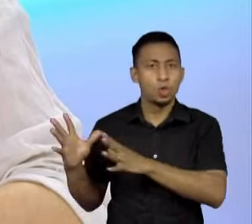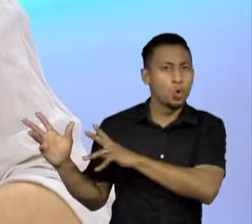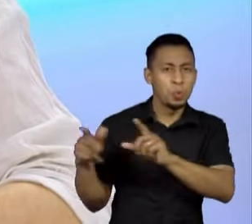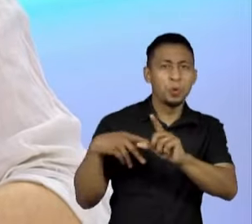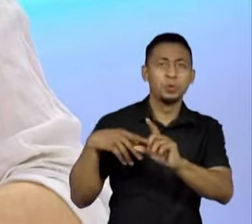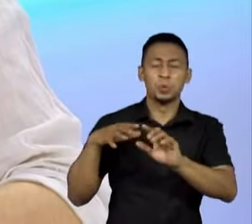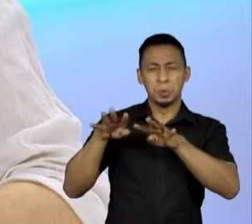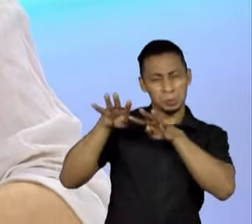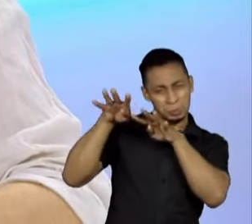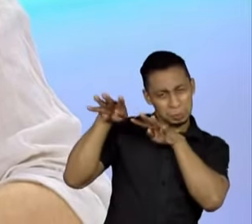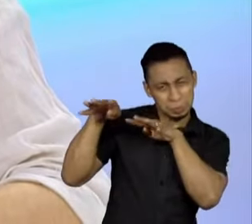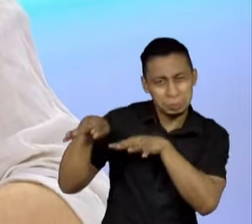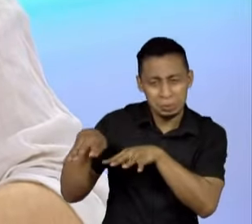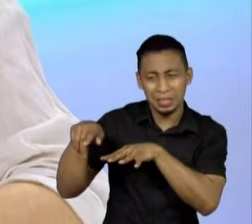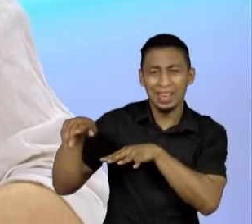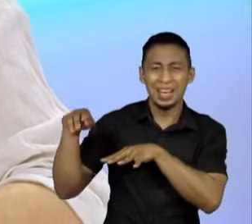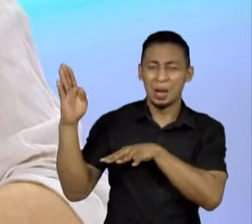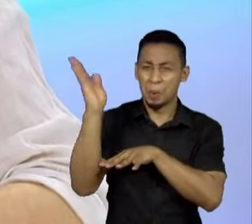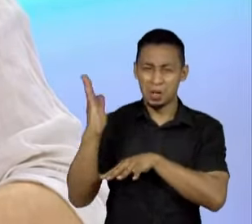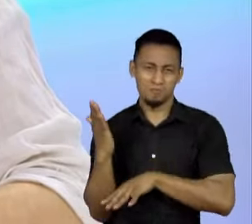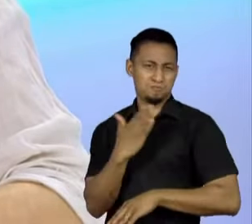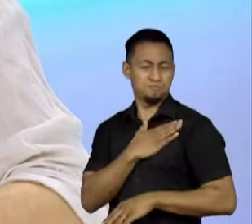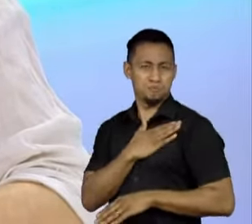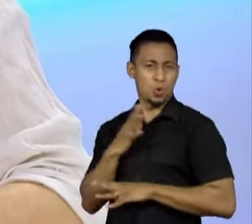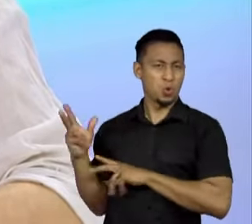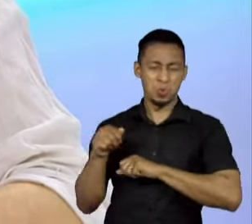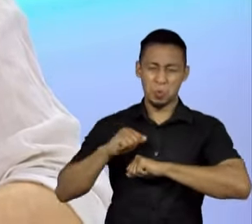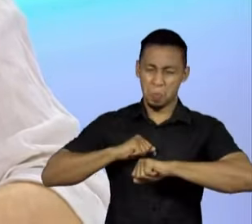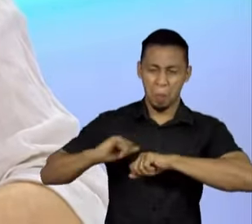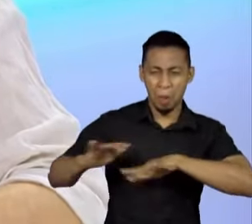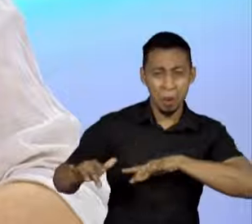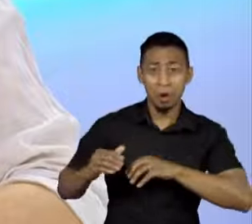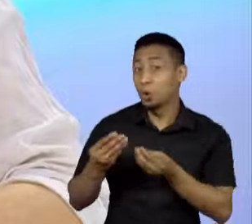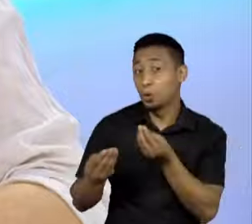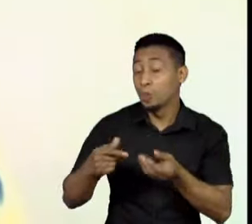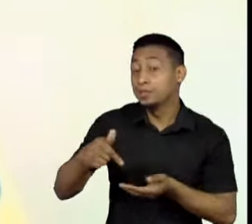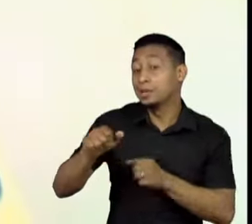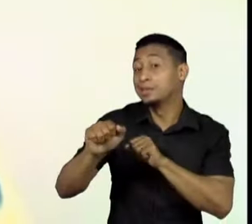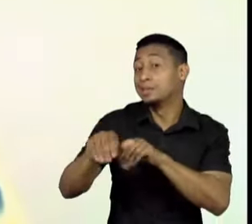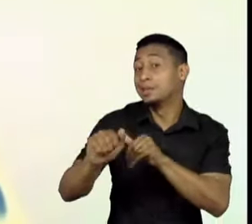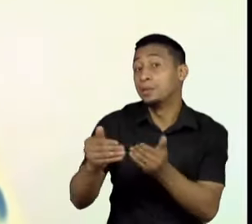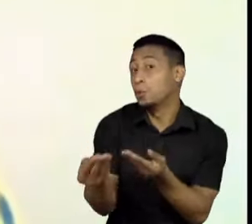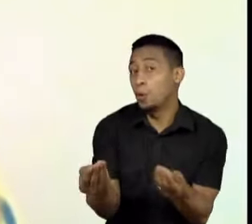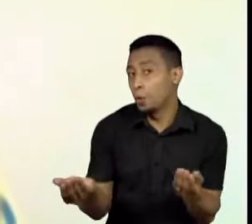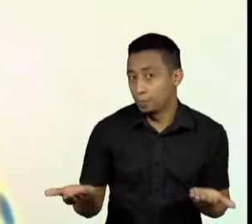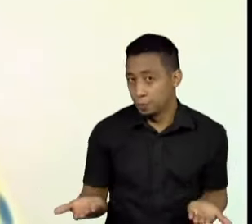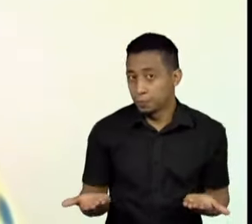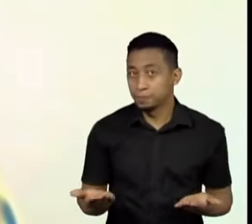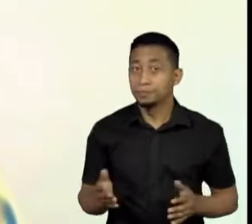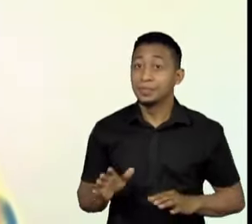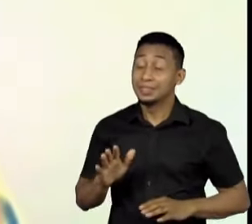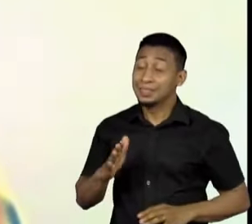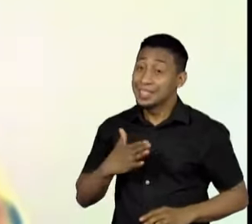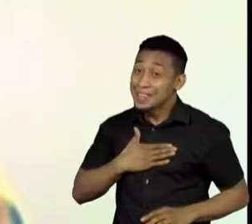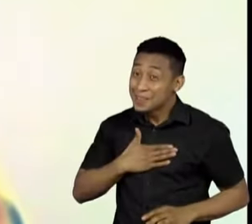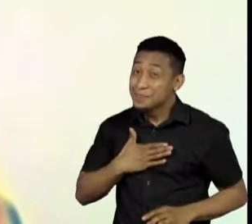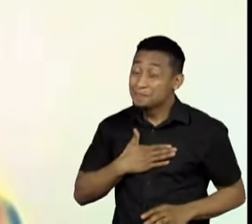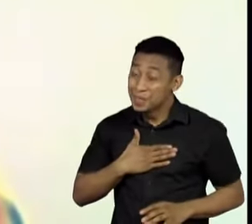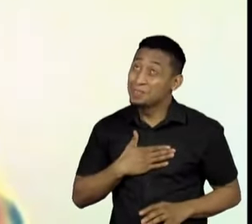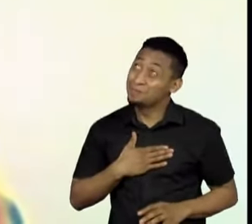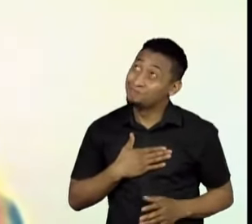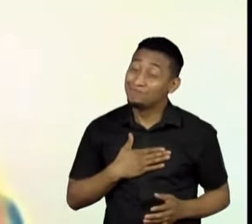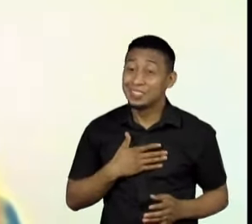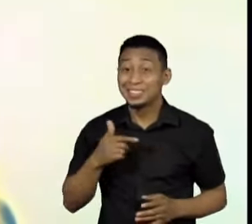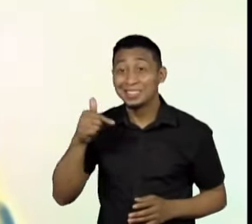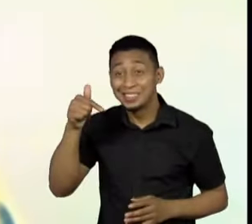está aflorando no Brasil dessa maneira? Enfim, como é que vai ser o seu 7 de setembro? Bom, o meu 7 de setembro, né,